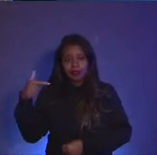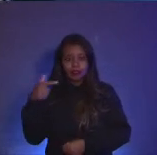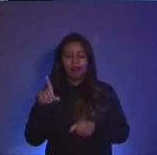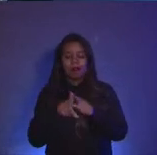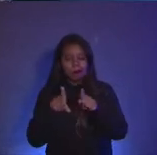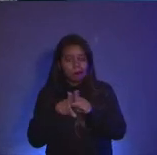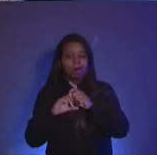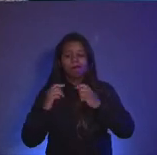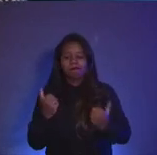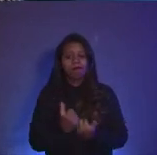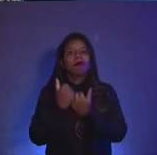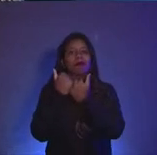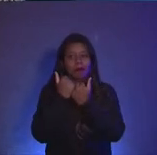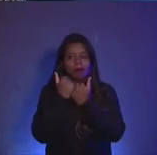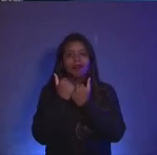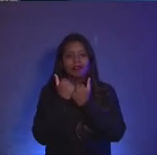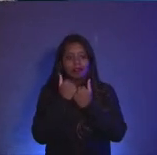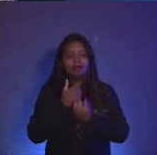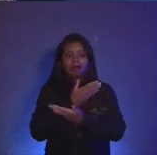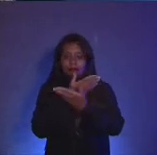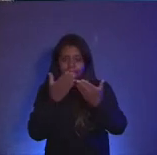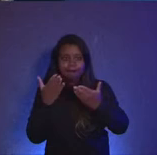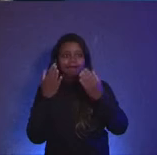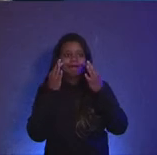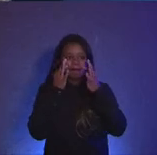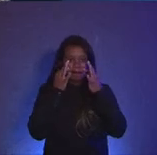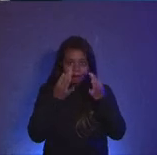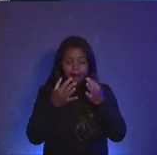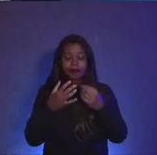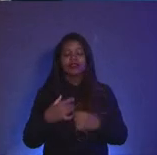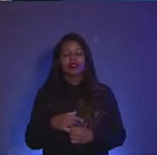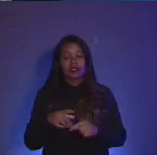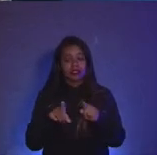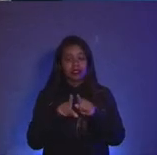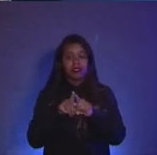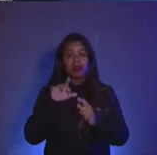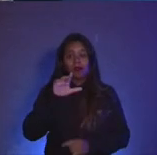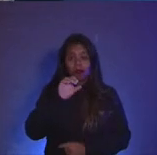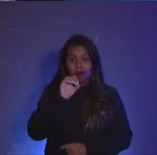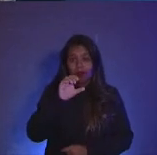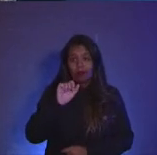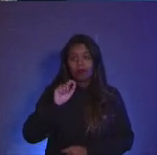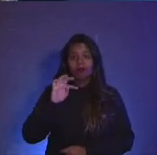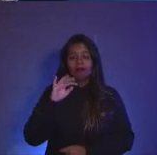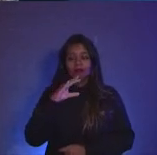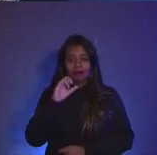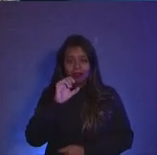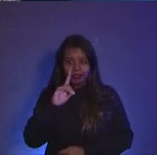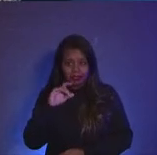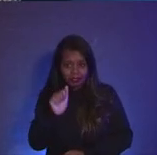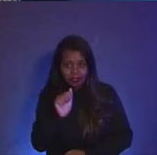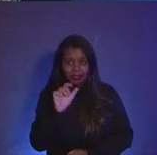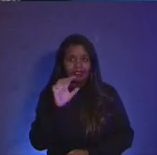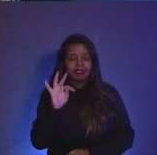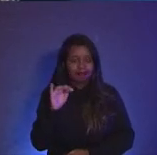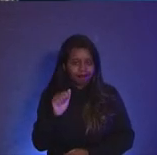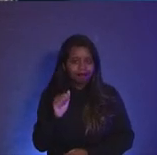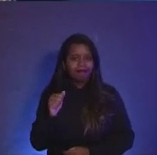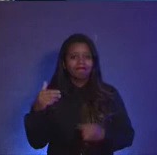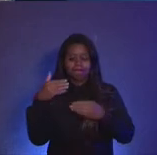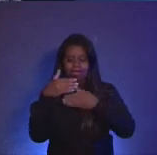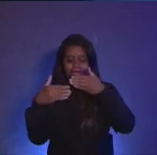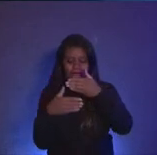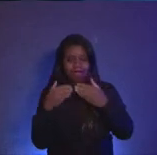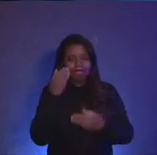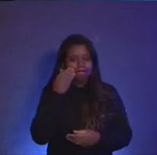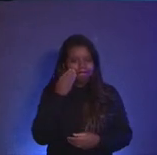também puderam participar. O Lagom Data, que fez a exposição do Felipe Maier, que ficou linda, maravilhosa. Muito